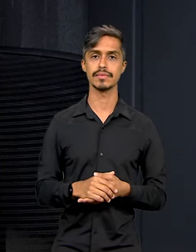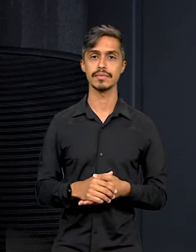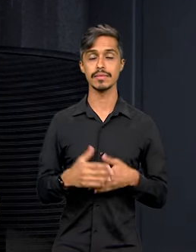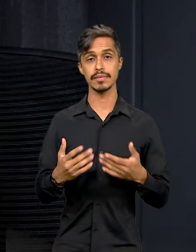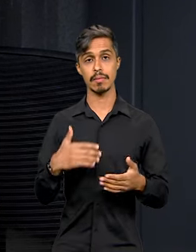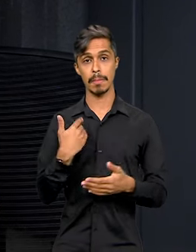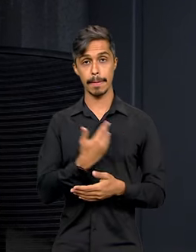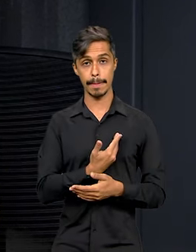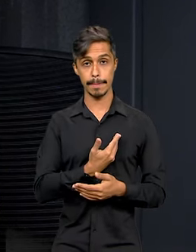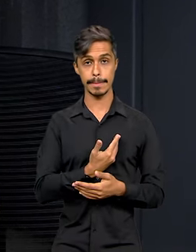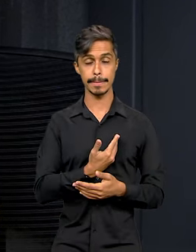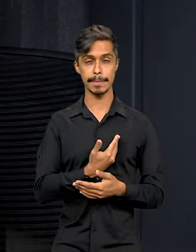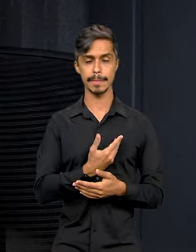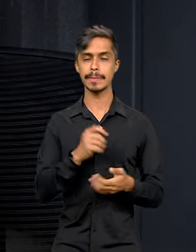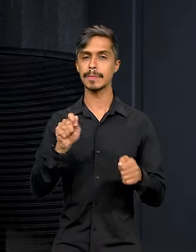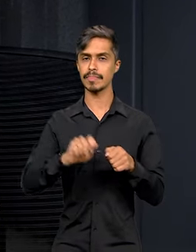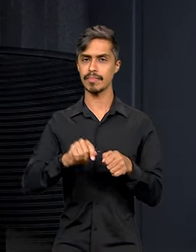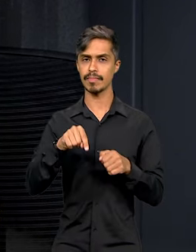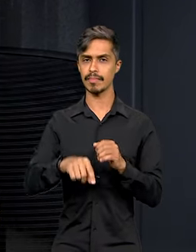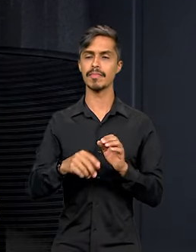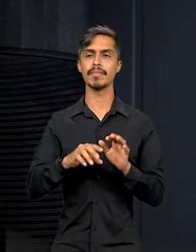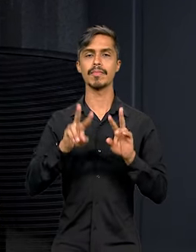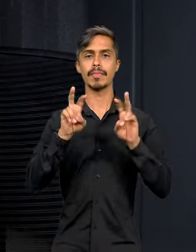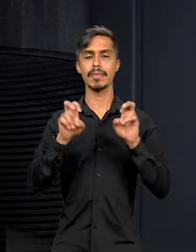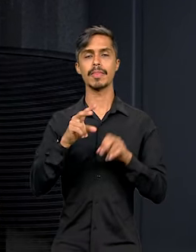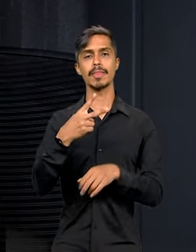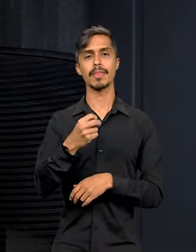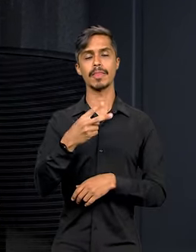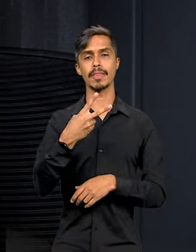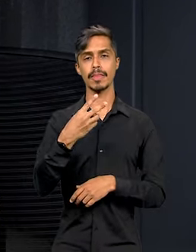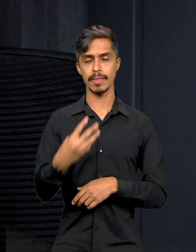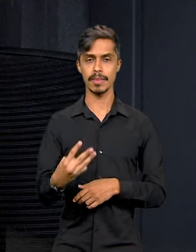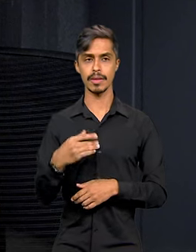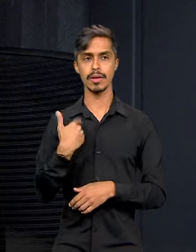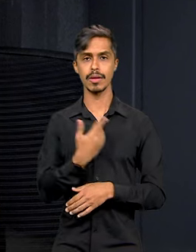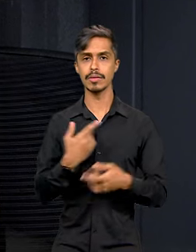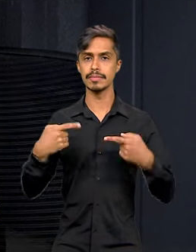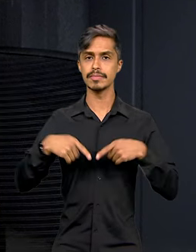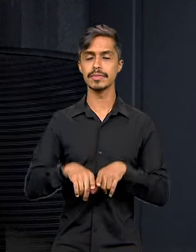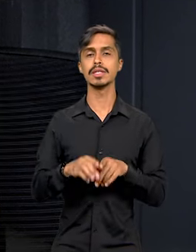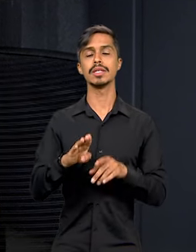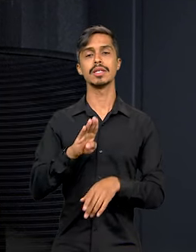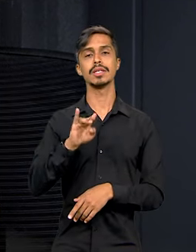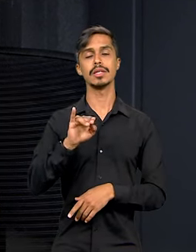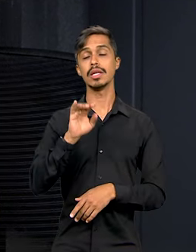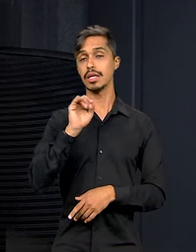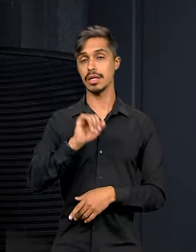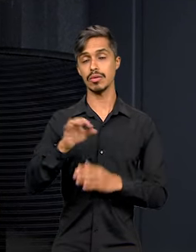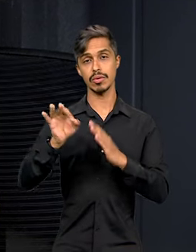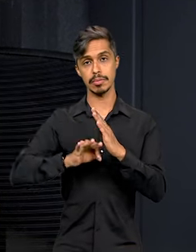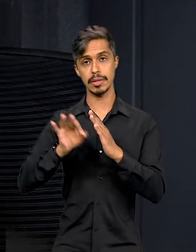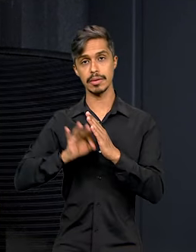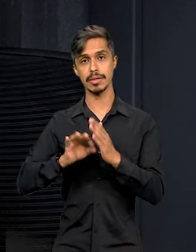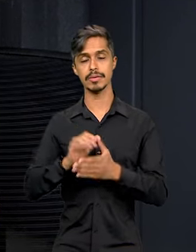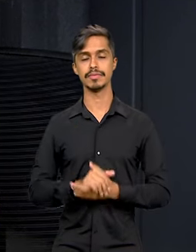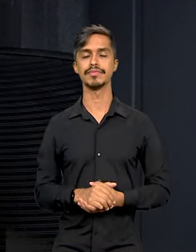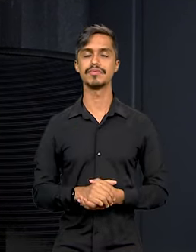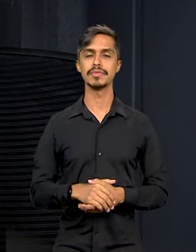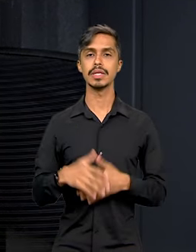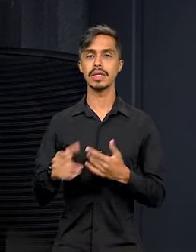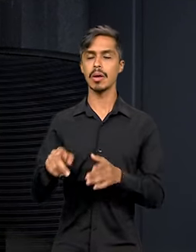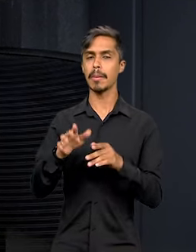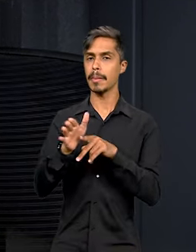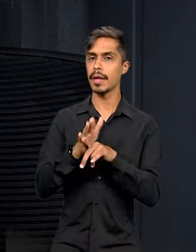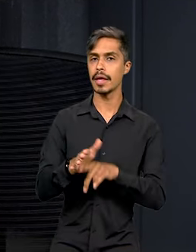municípios a gente fez esse mapa em 2023 mas agora a gente tá fazendo em parceria com a IBGE também através de